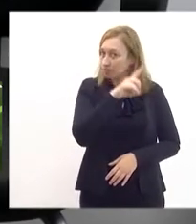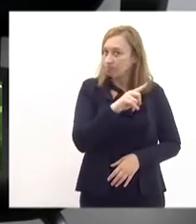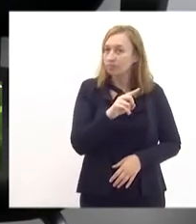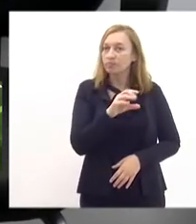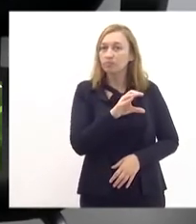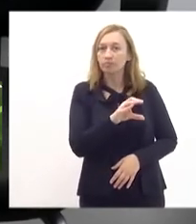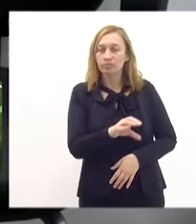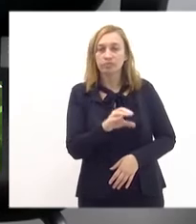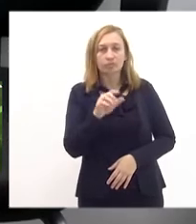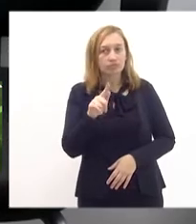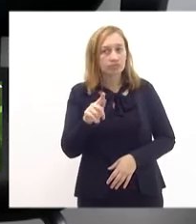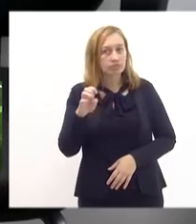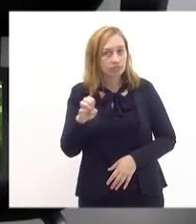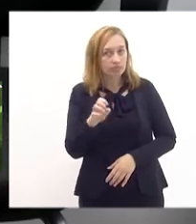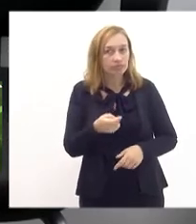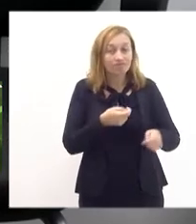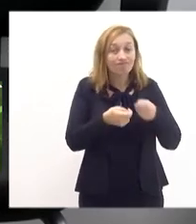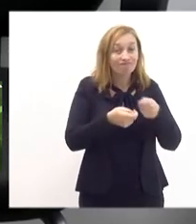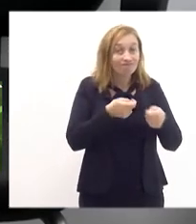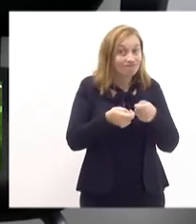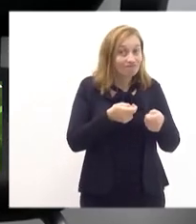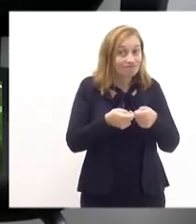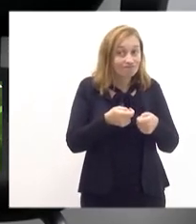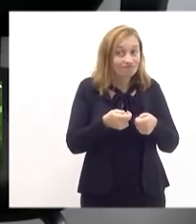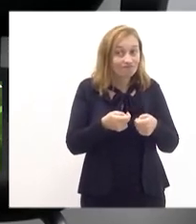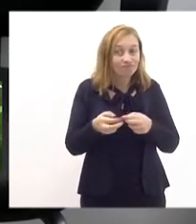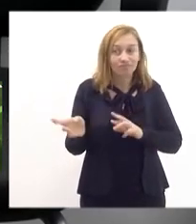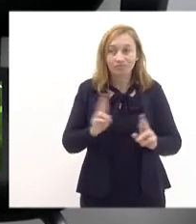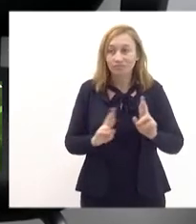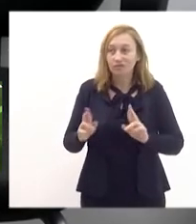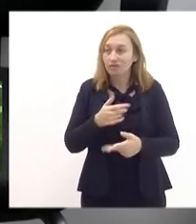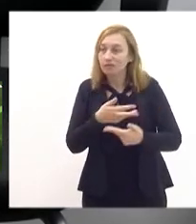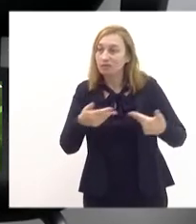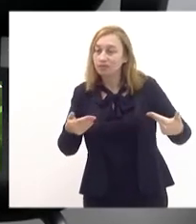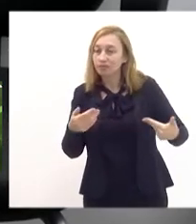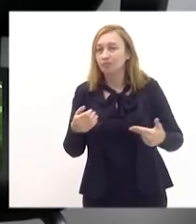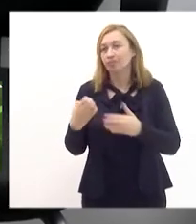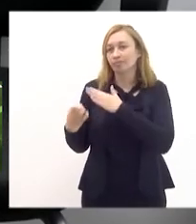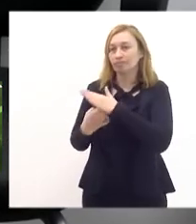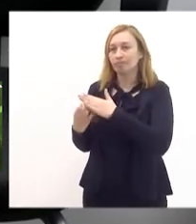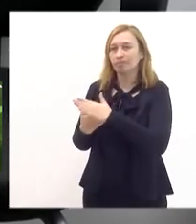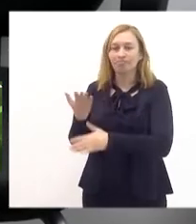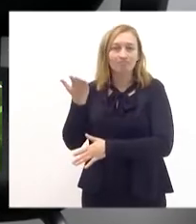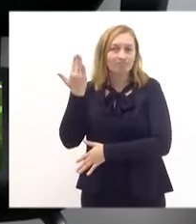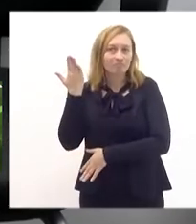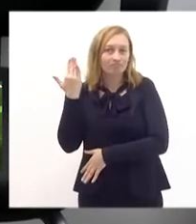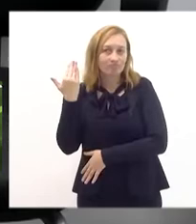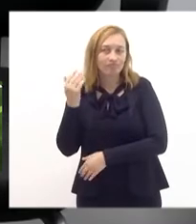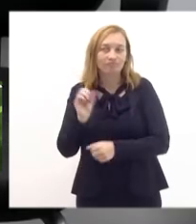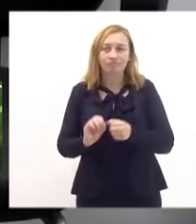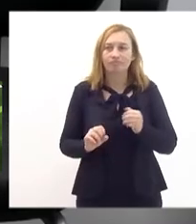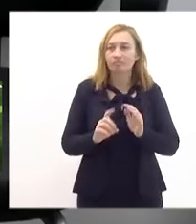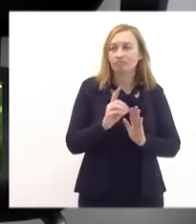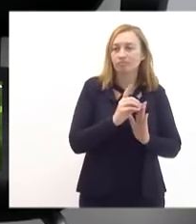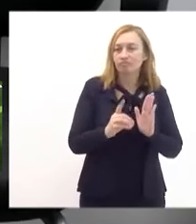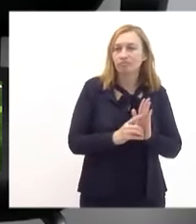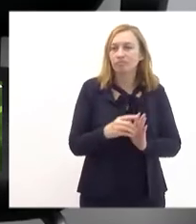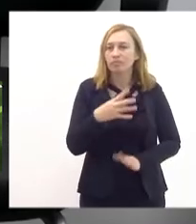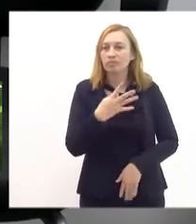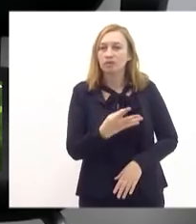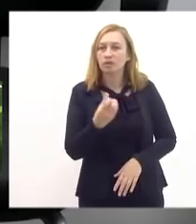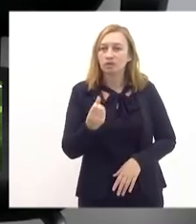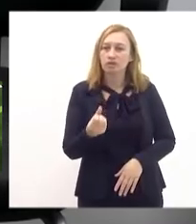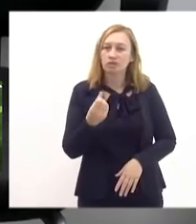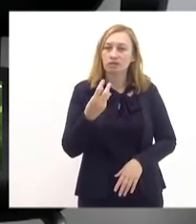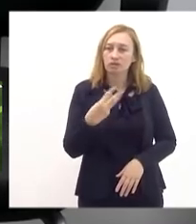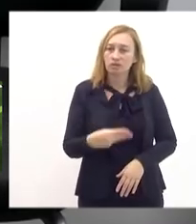CGE fazer esse controle em relação a centenas de empresas. Na época que nós fizemos o decreto 46.366,